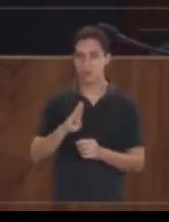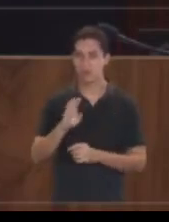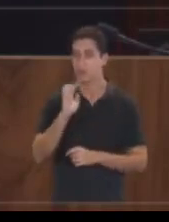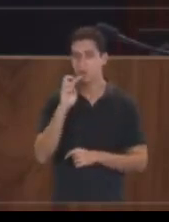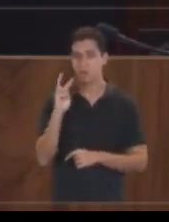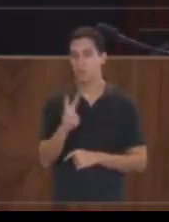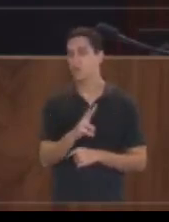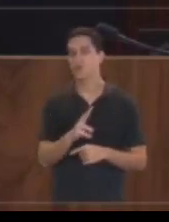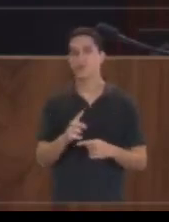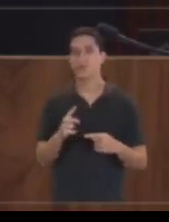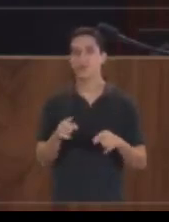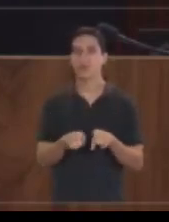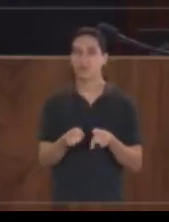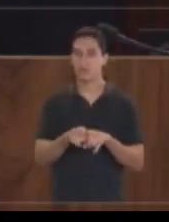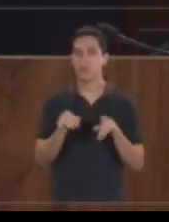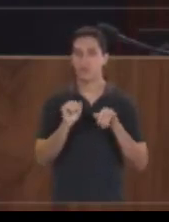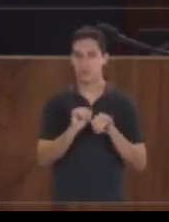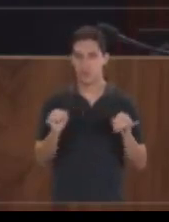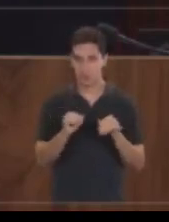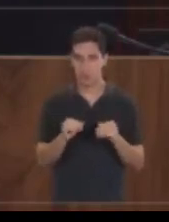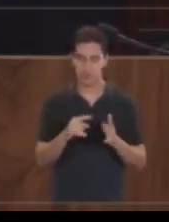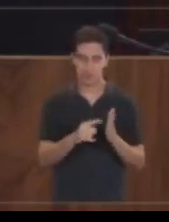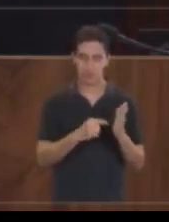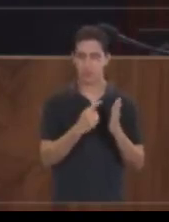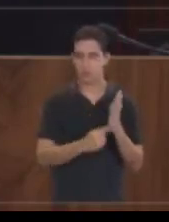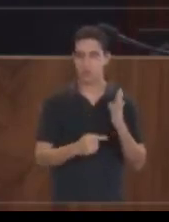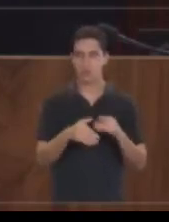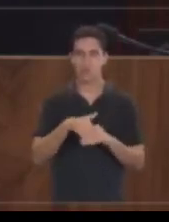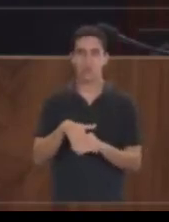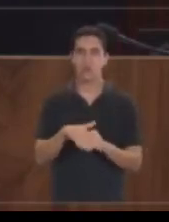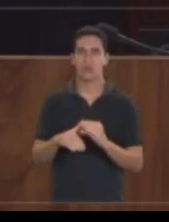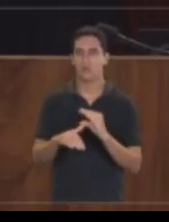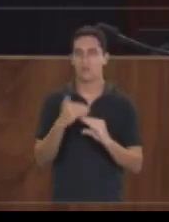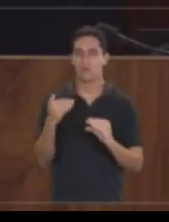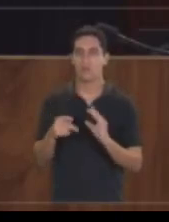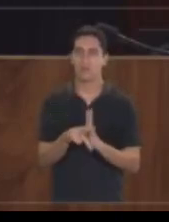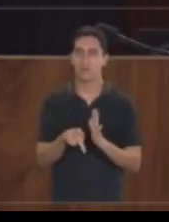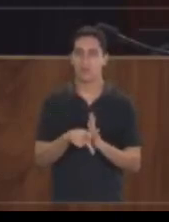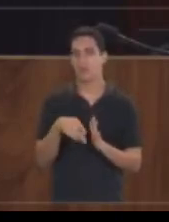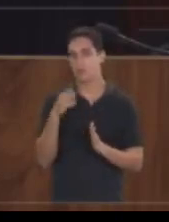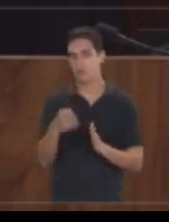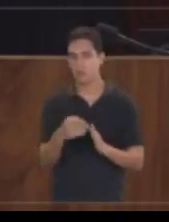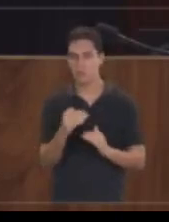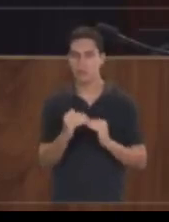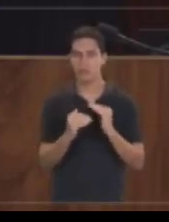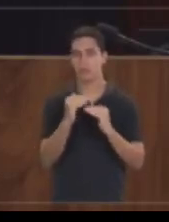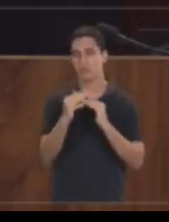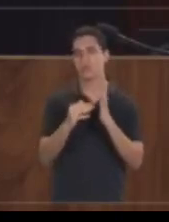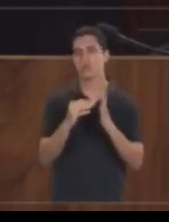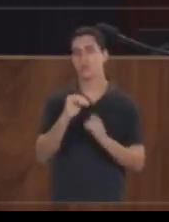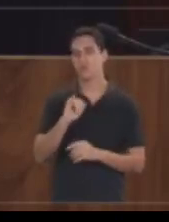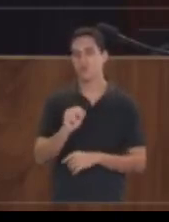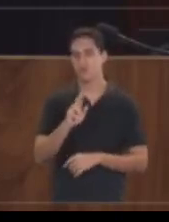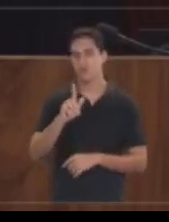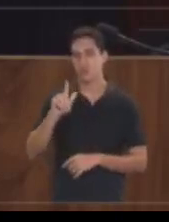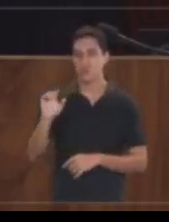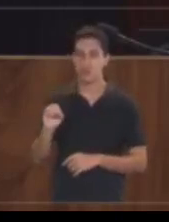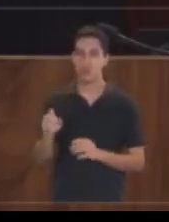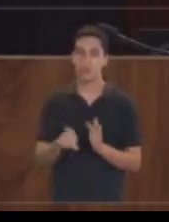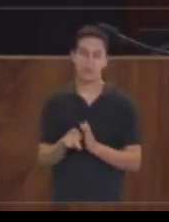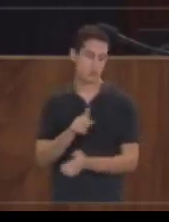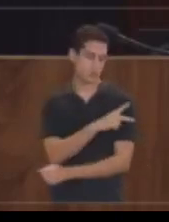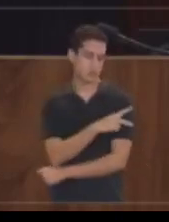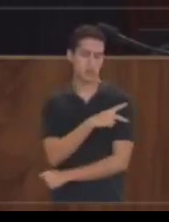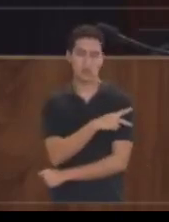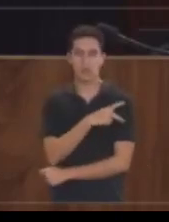consequência, decretar a nulidade dos votos recebidos pelo Partido Progressista de Gil Bués, Piauí, para